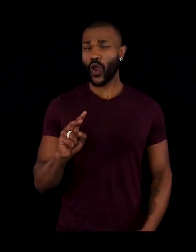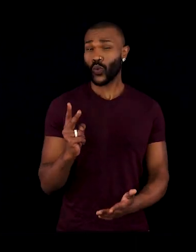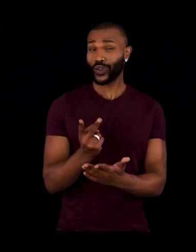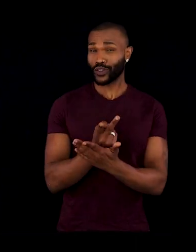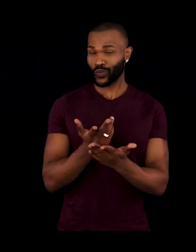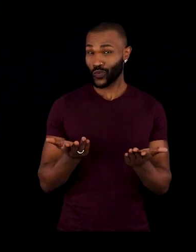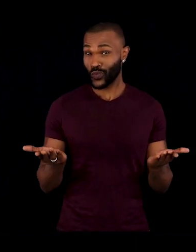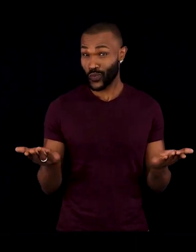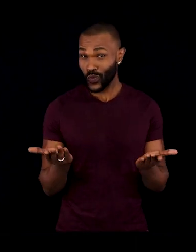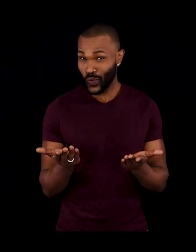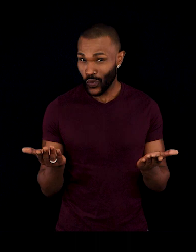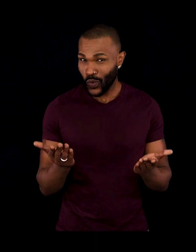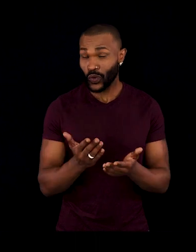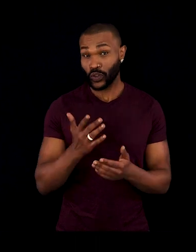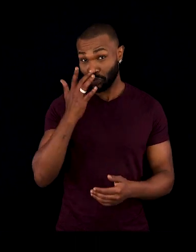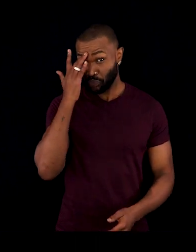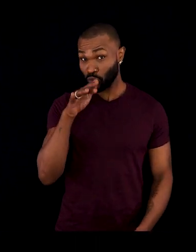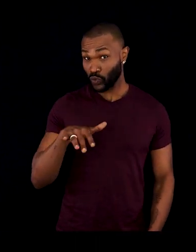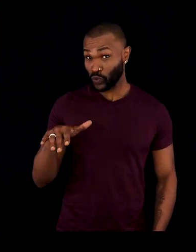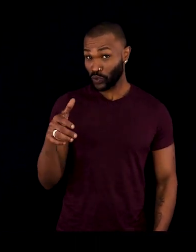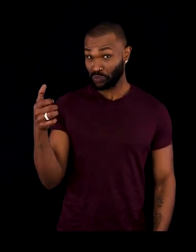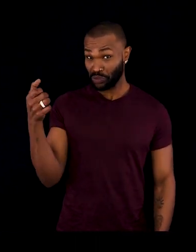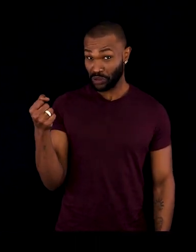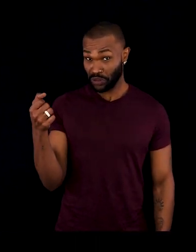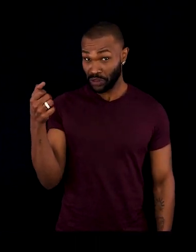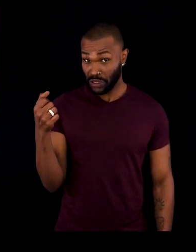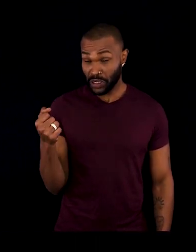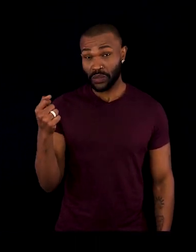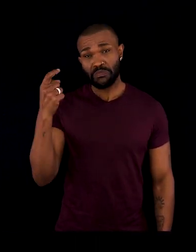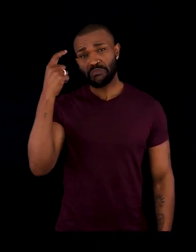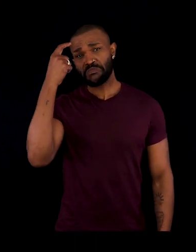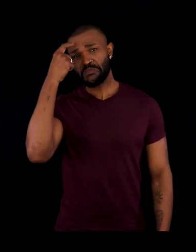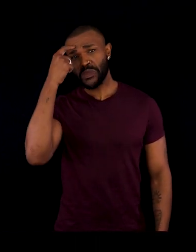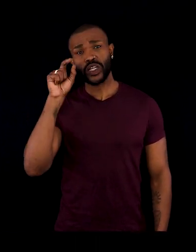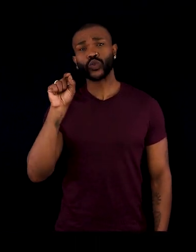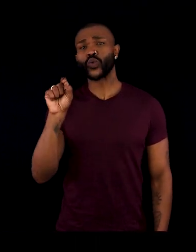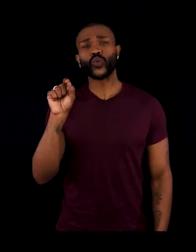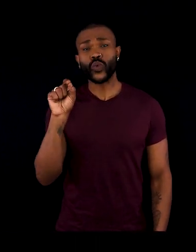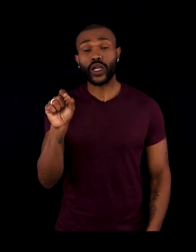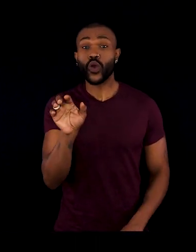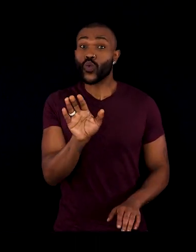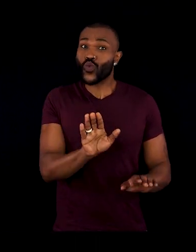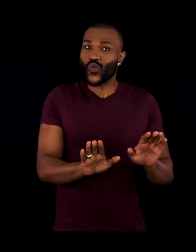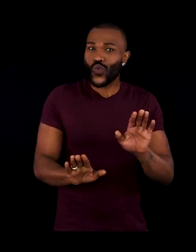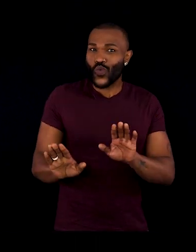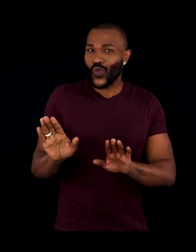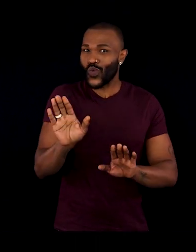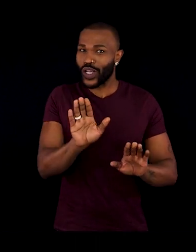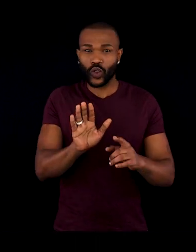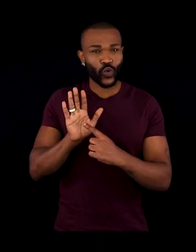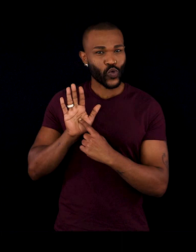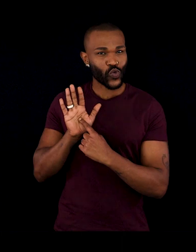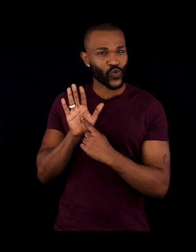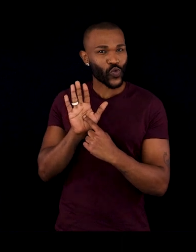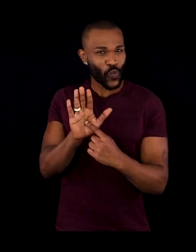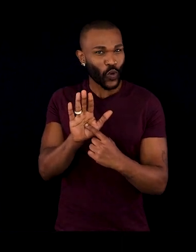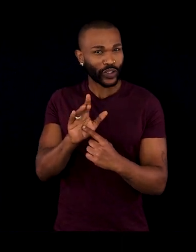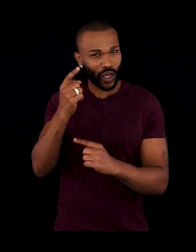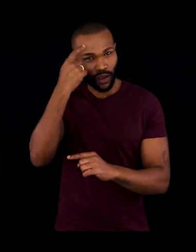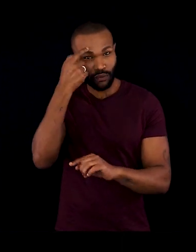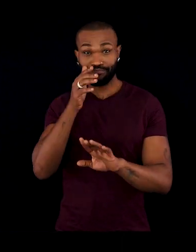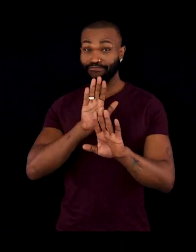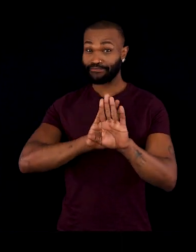O que está acontecendo hoje, para muito branco, é que ele está tomando mais cuidado em não manifestar